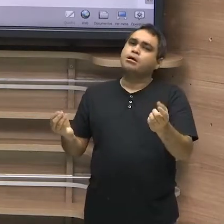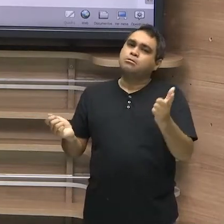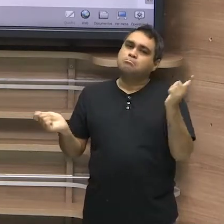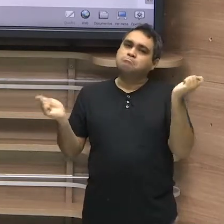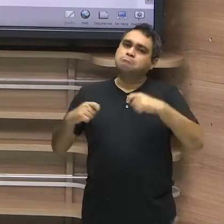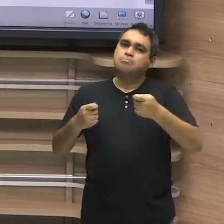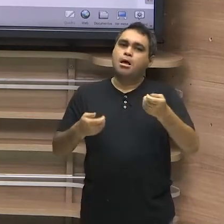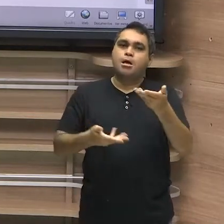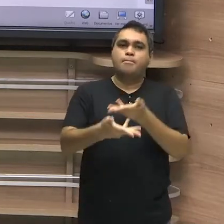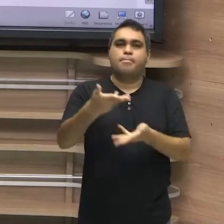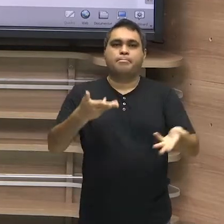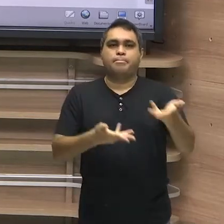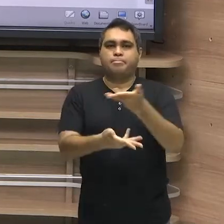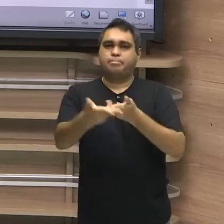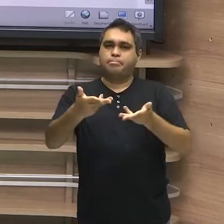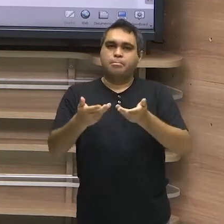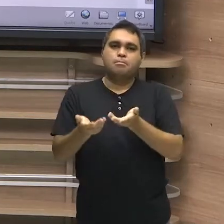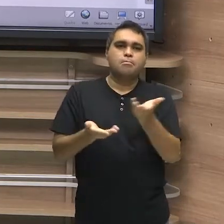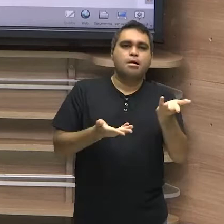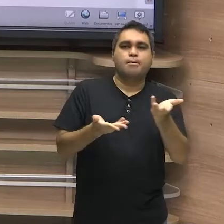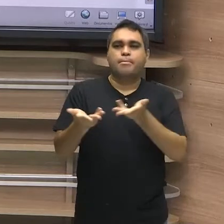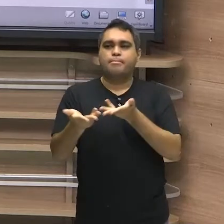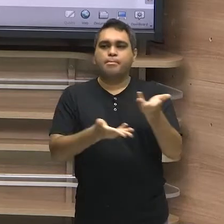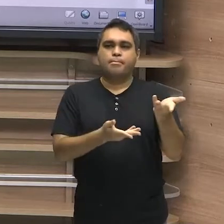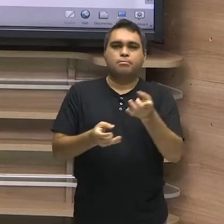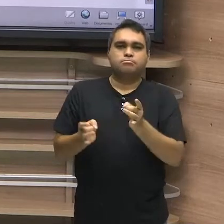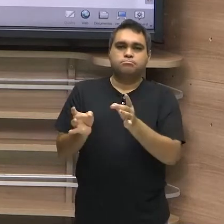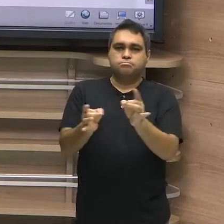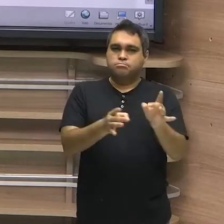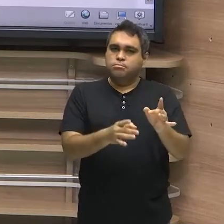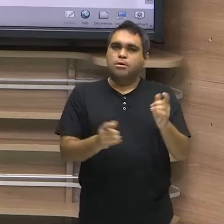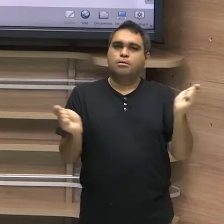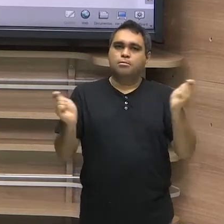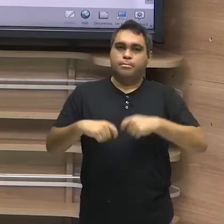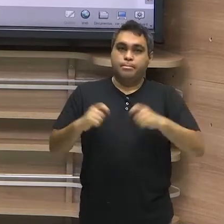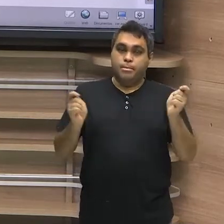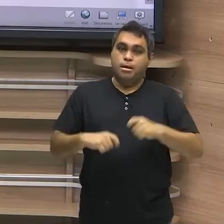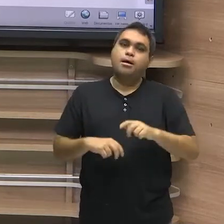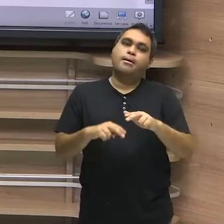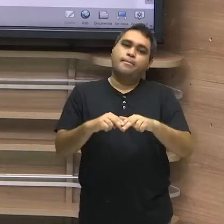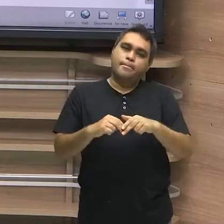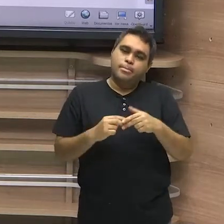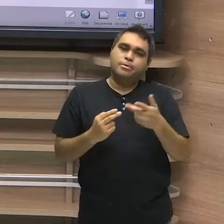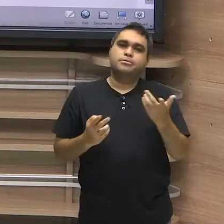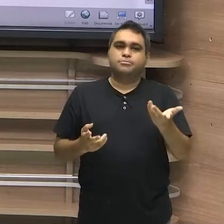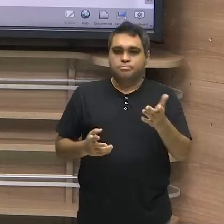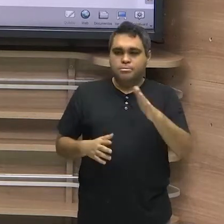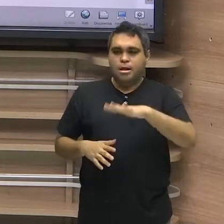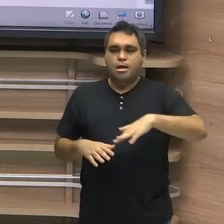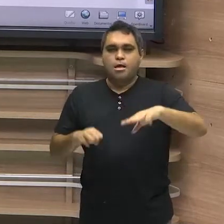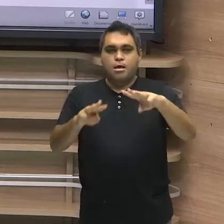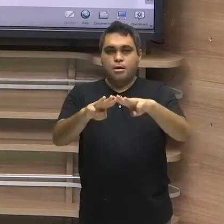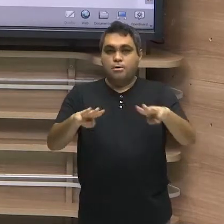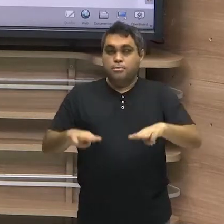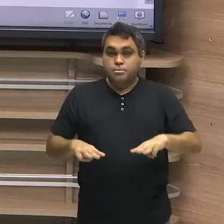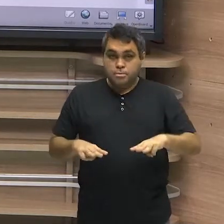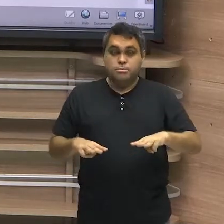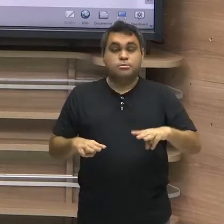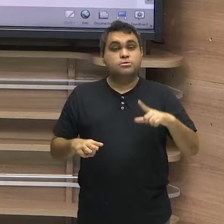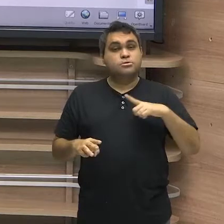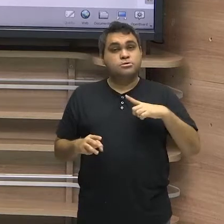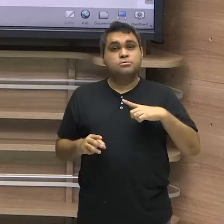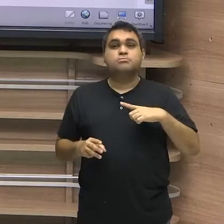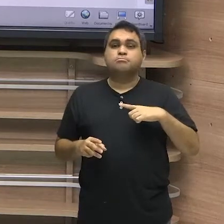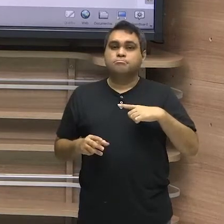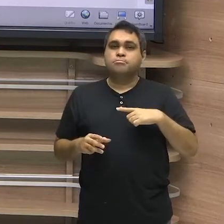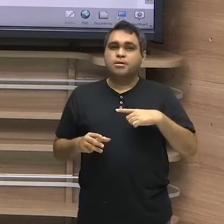poder realizar o comércio. E é isso que vai acontecer aqui na região da Mesopotâmia, que era uma região bastante